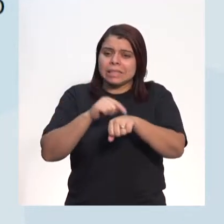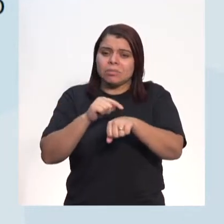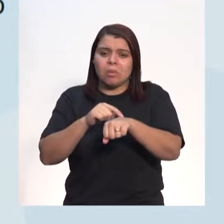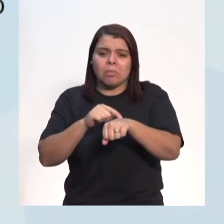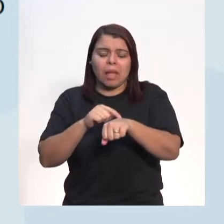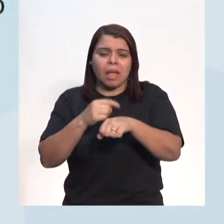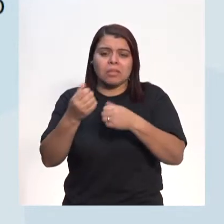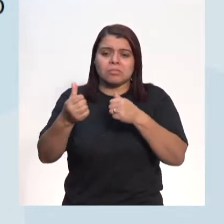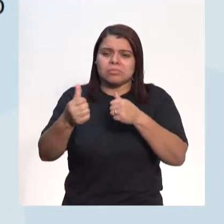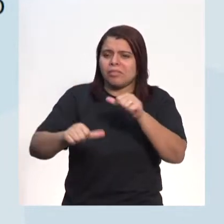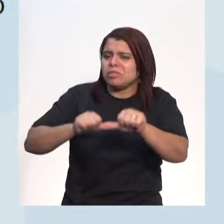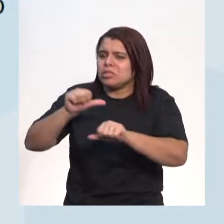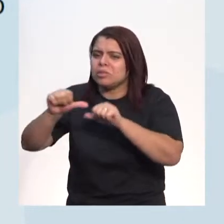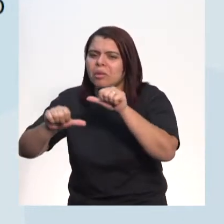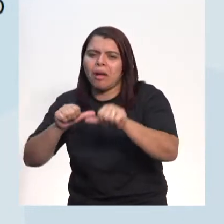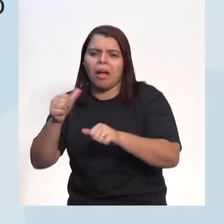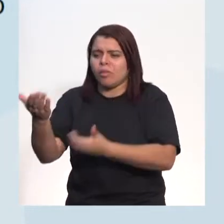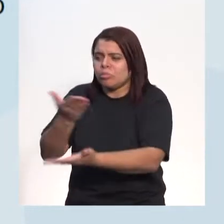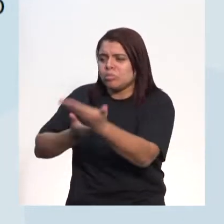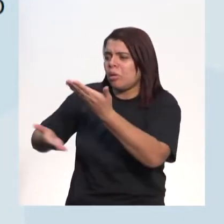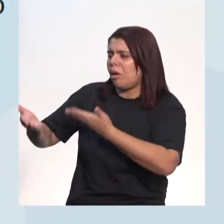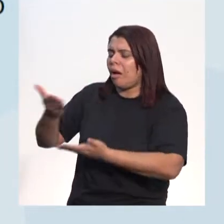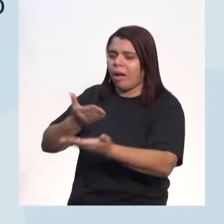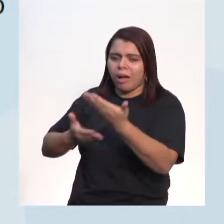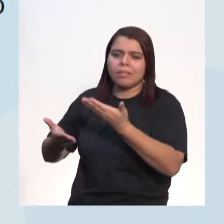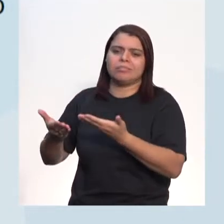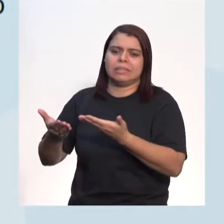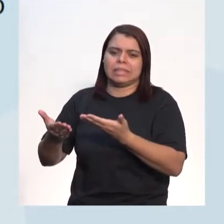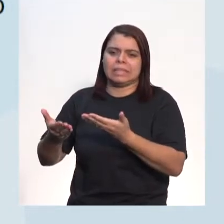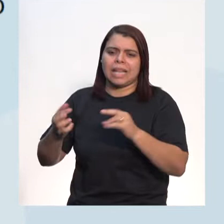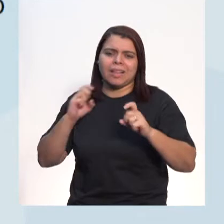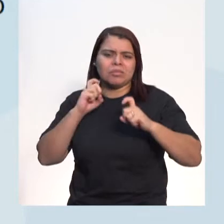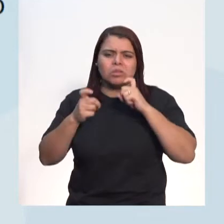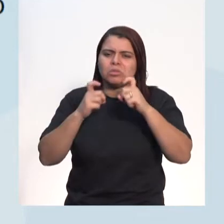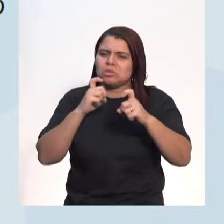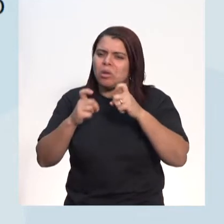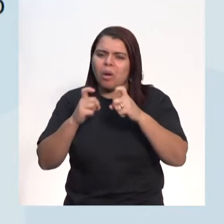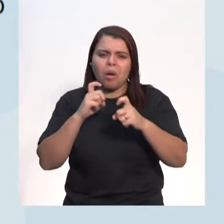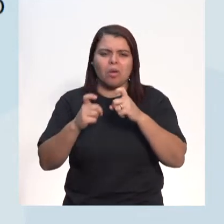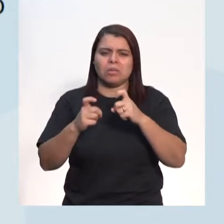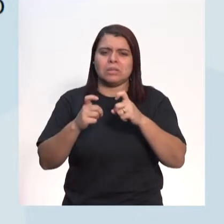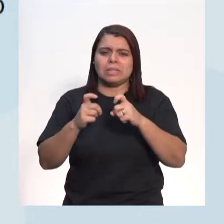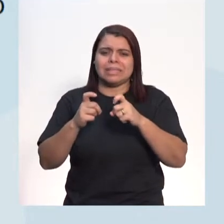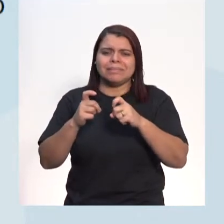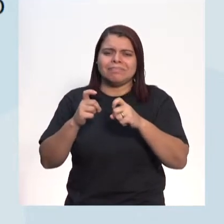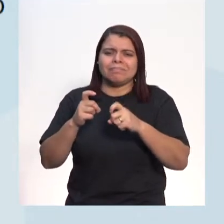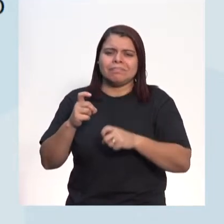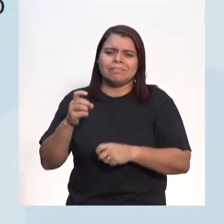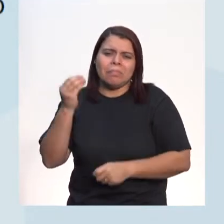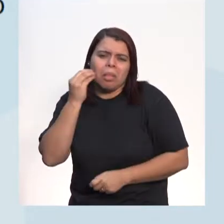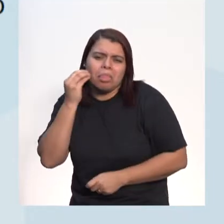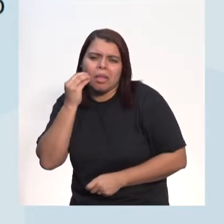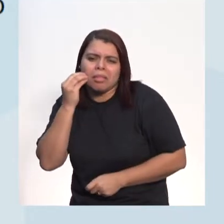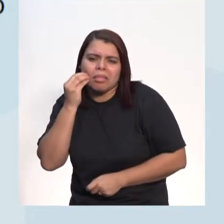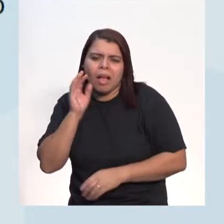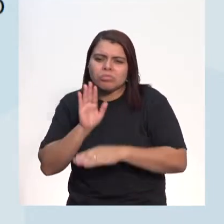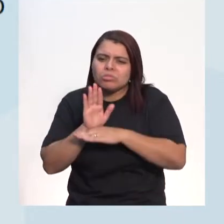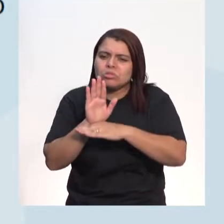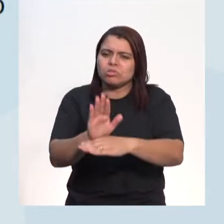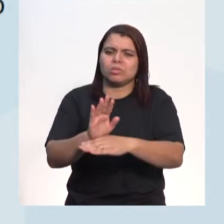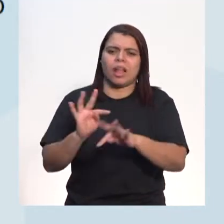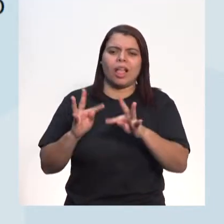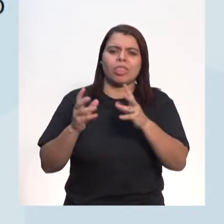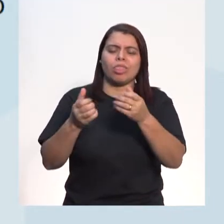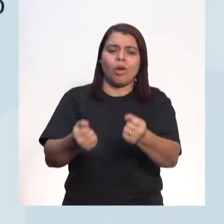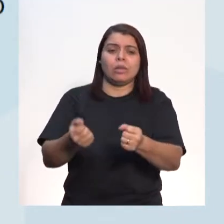vem trocando, né, João? A gente tem feito bastante reuniões, trabalhado bastante para tentar ajudar a todos. Então, a gente pensa